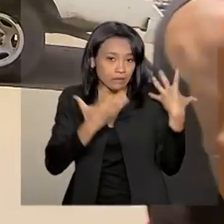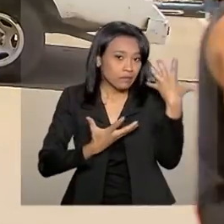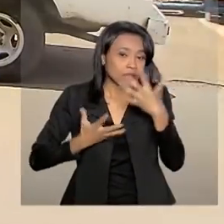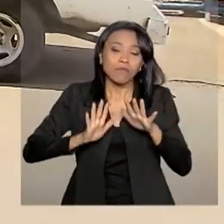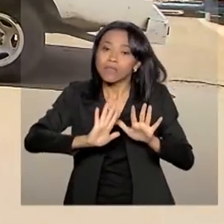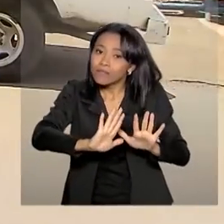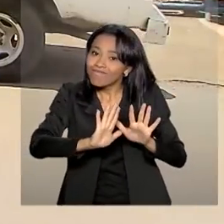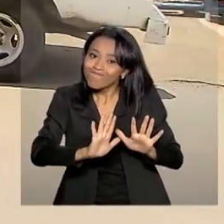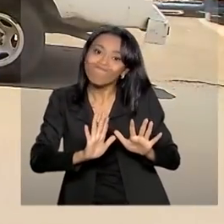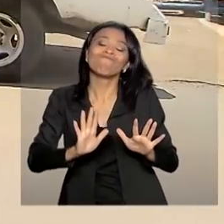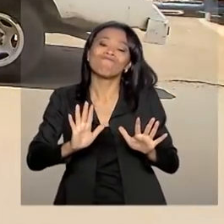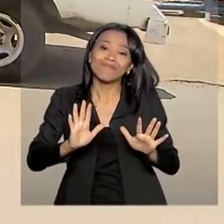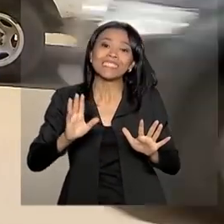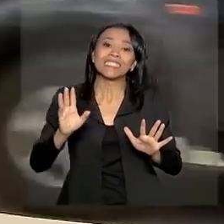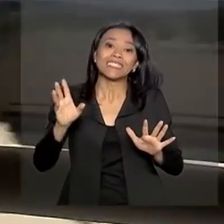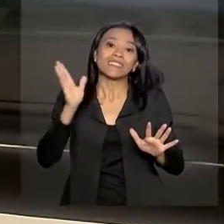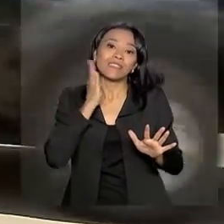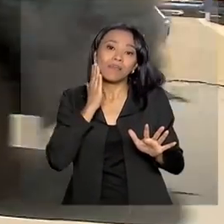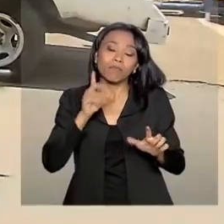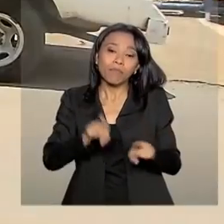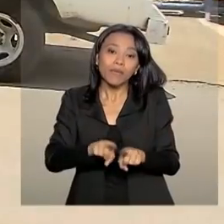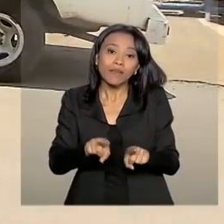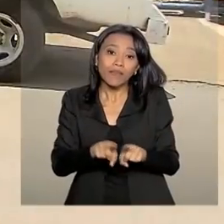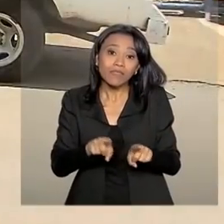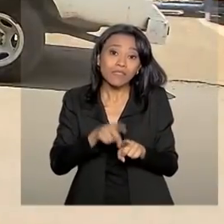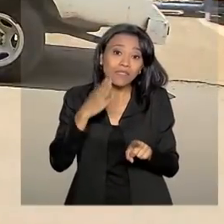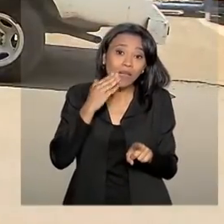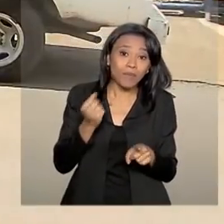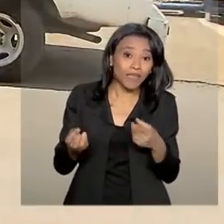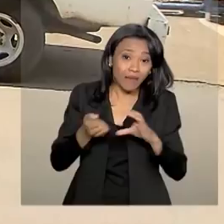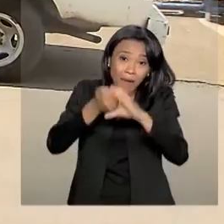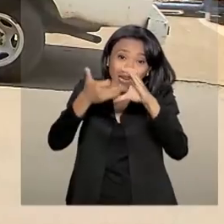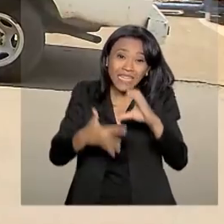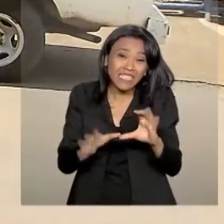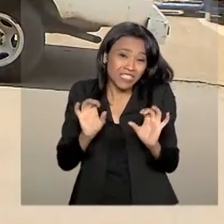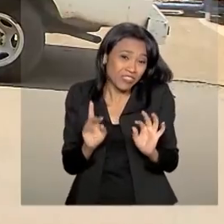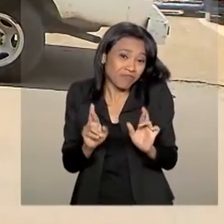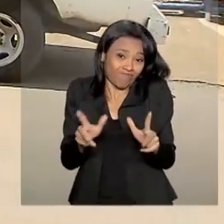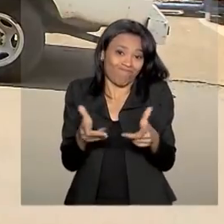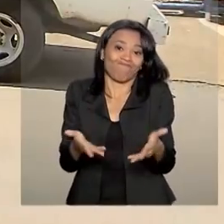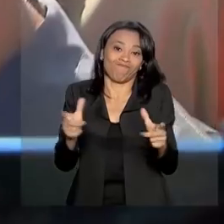preciso considerar também as características desta tragédia. Vamos ouvir.